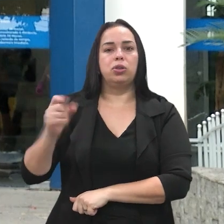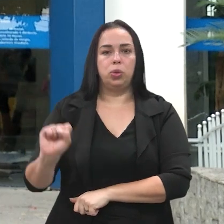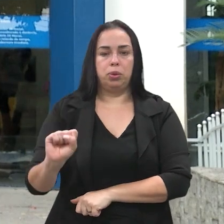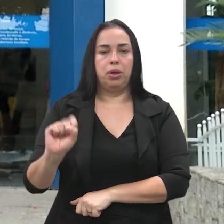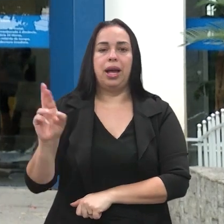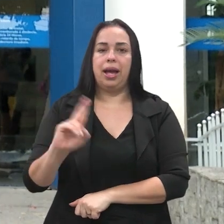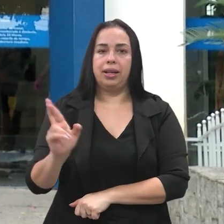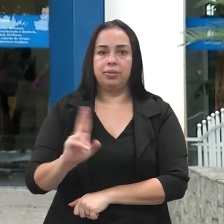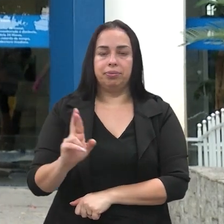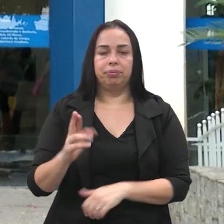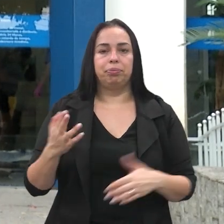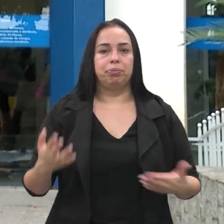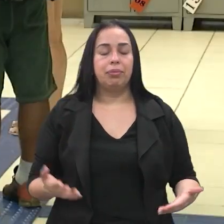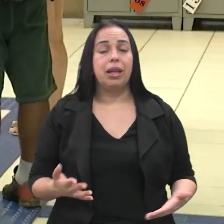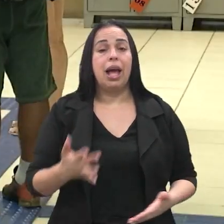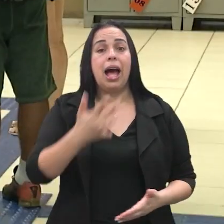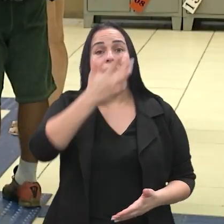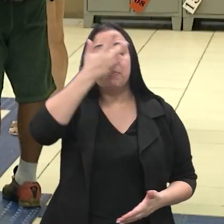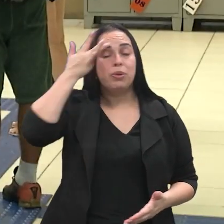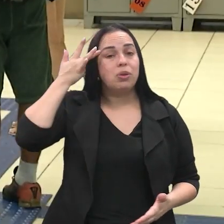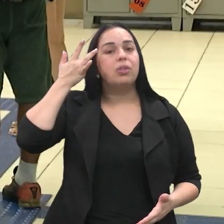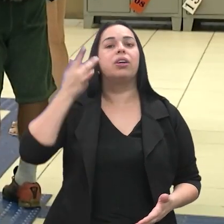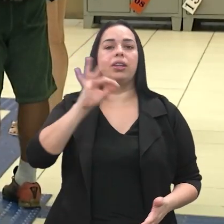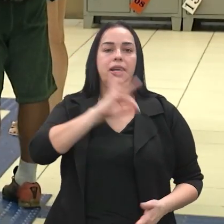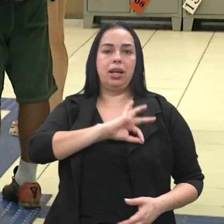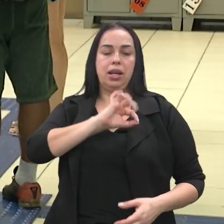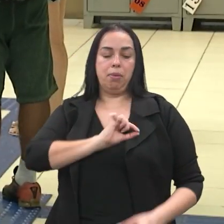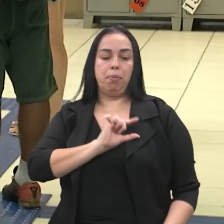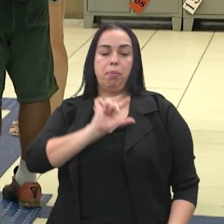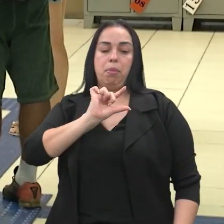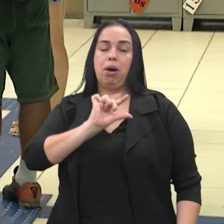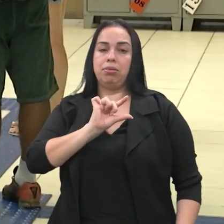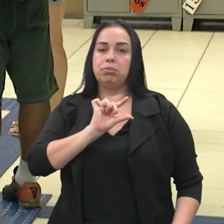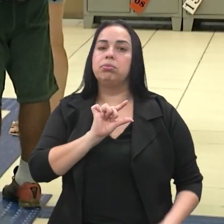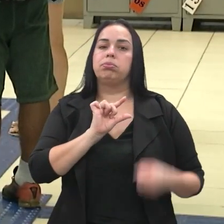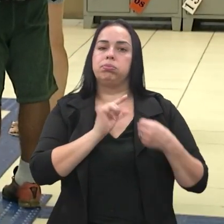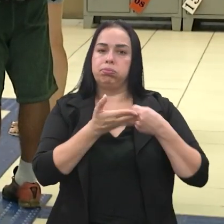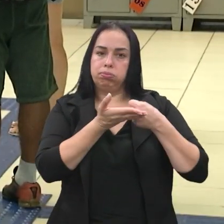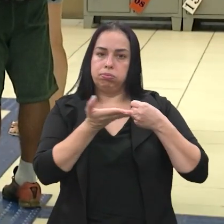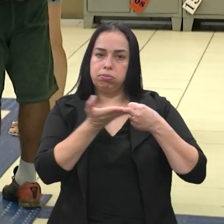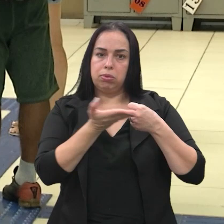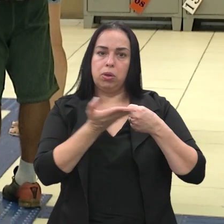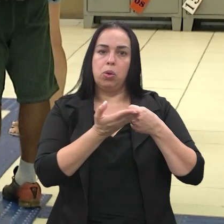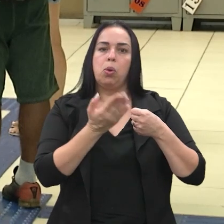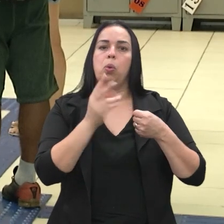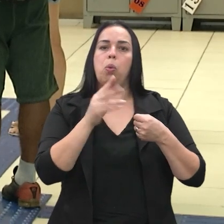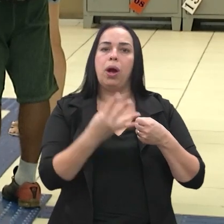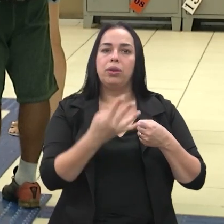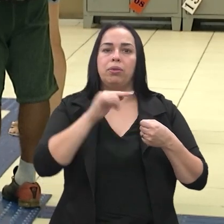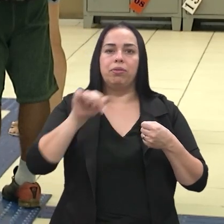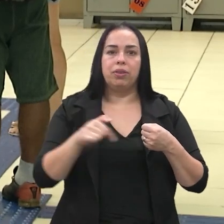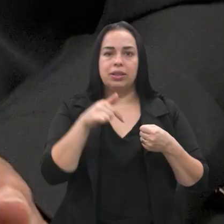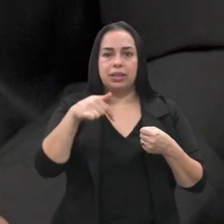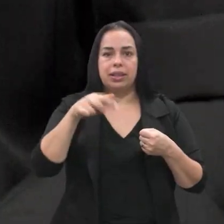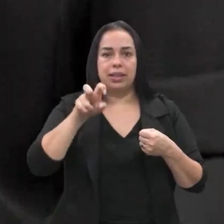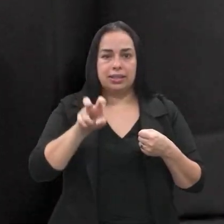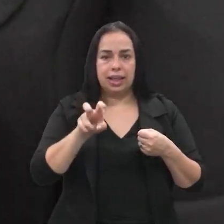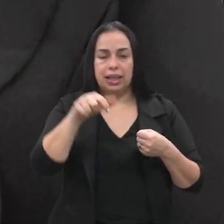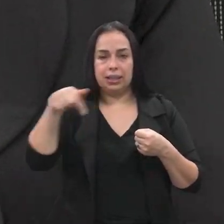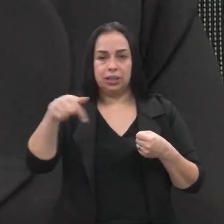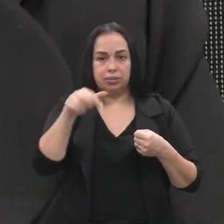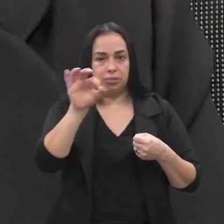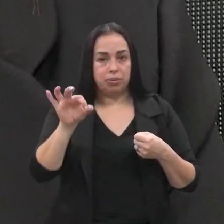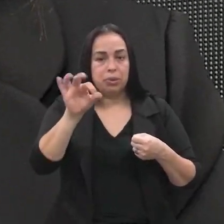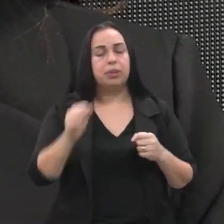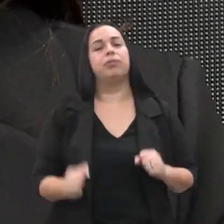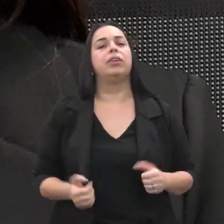R$ 1.518. Já aqueles que ganham acima do piso, o aumento foi de 4,77%. Essa